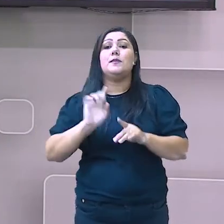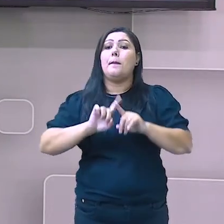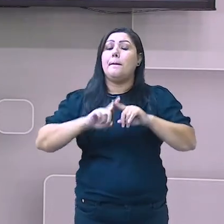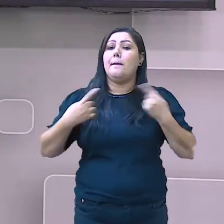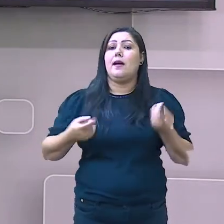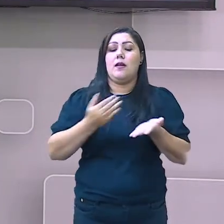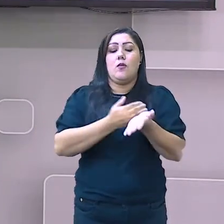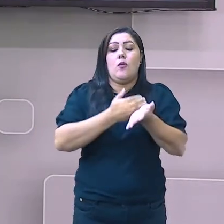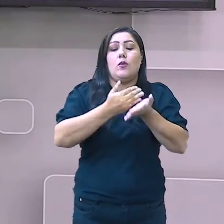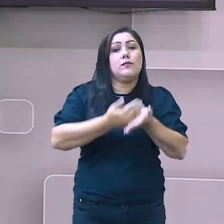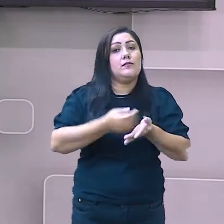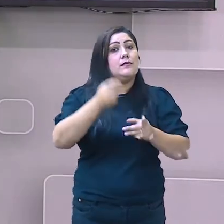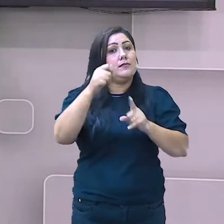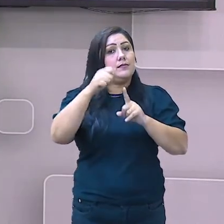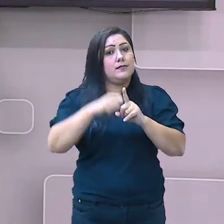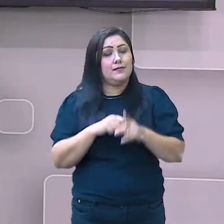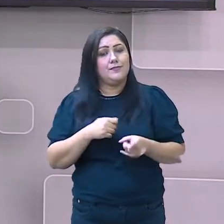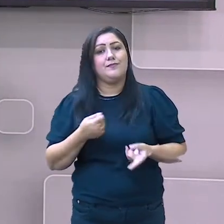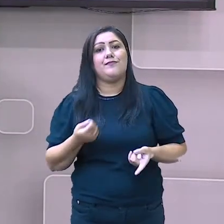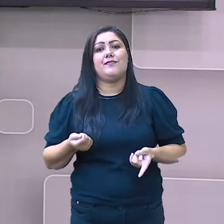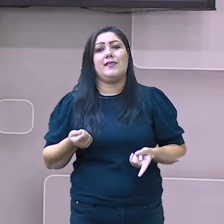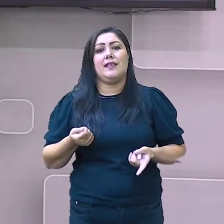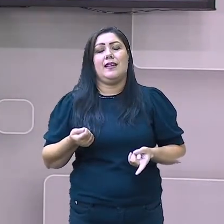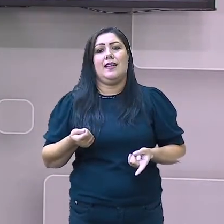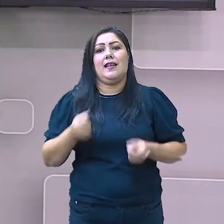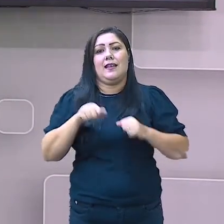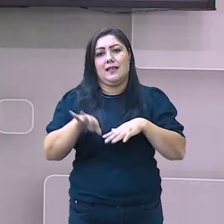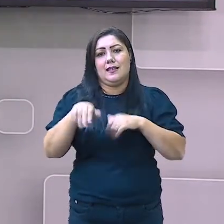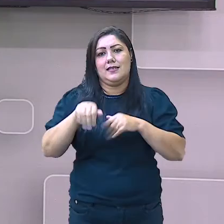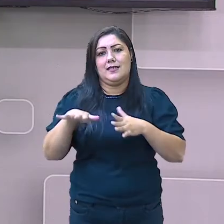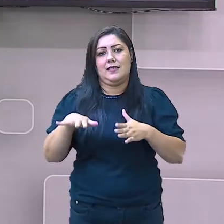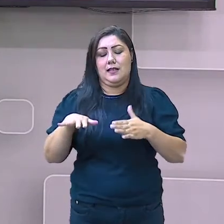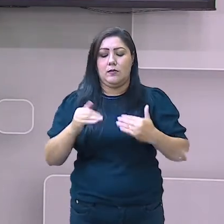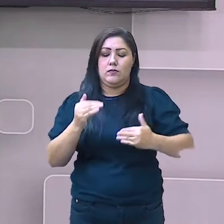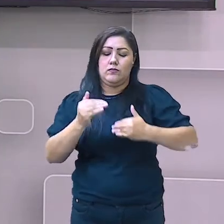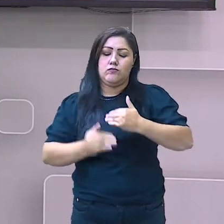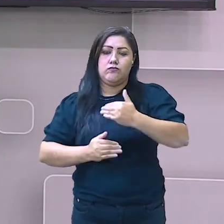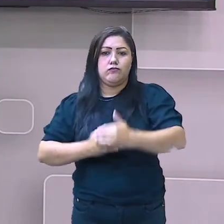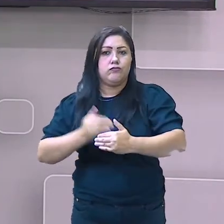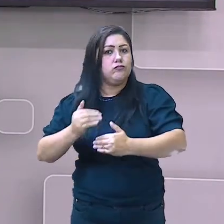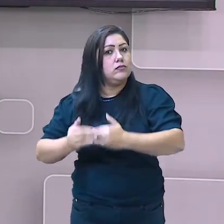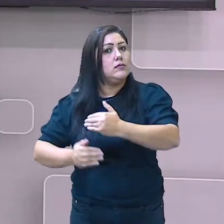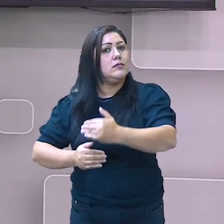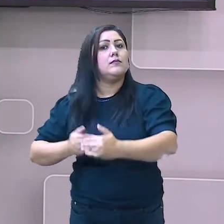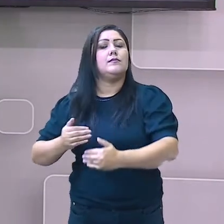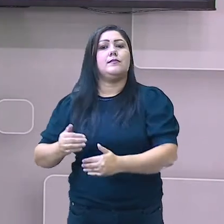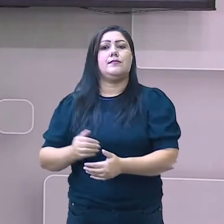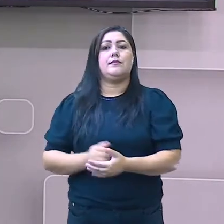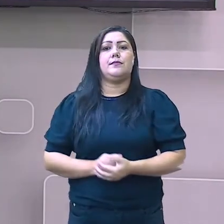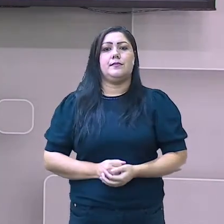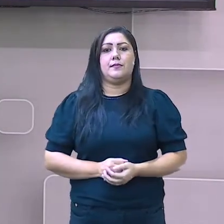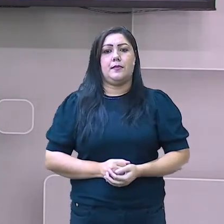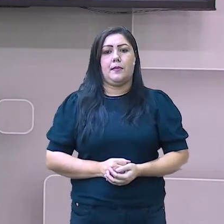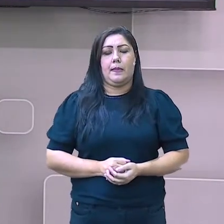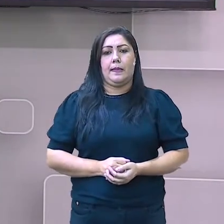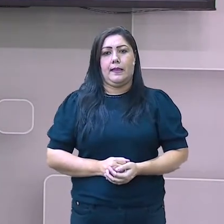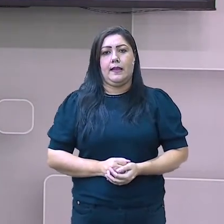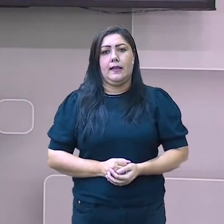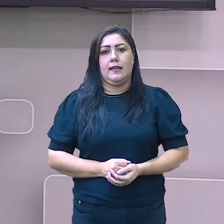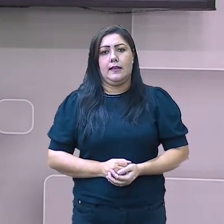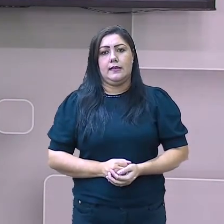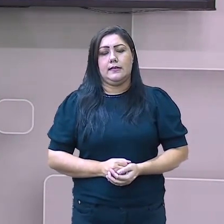setembro. Porque na história nada é de um dia para o outro, é uma consequência como nós estamos vendo,